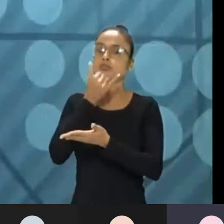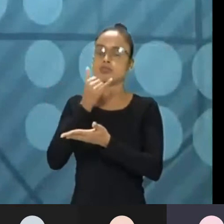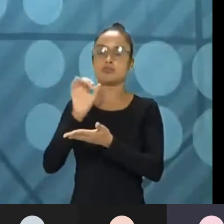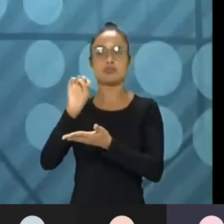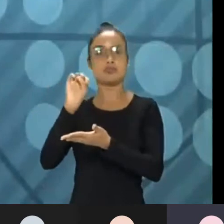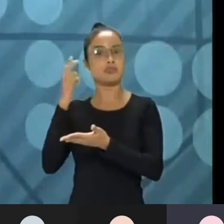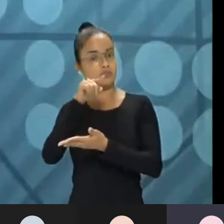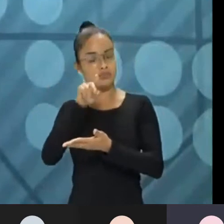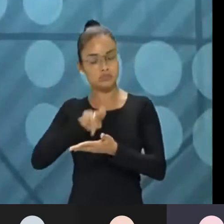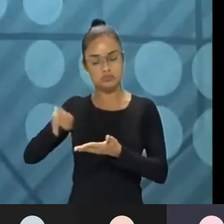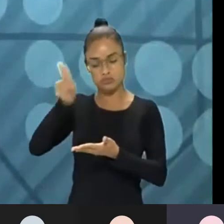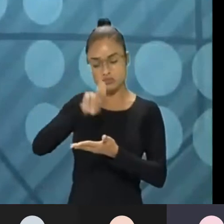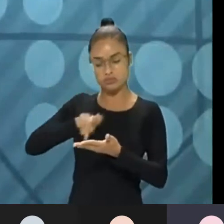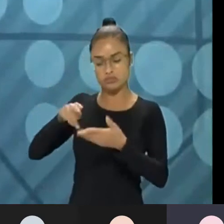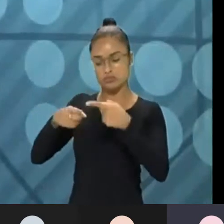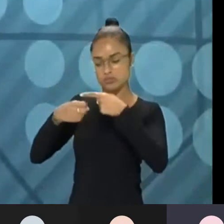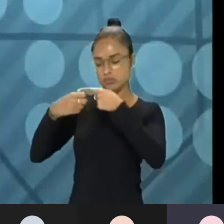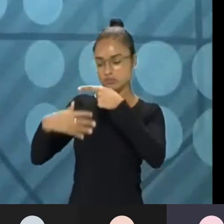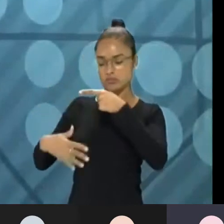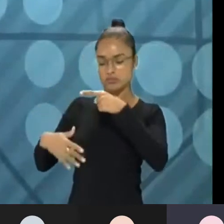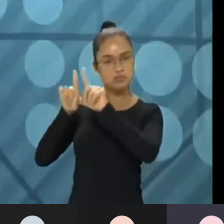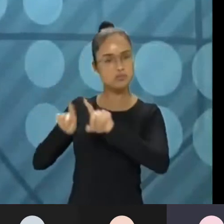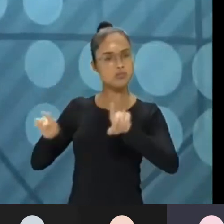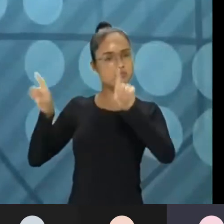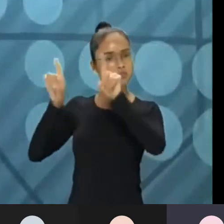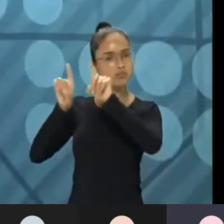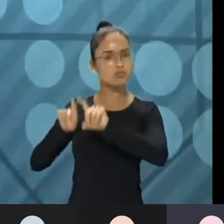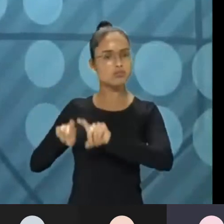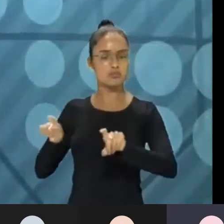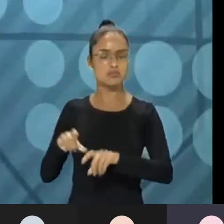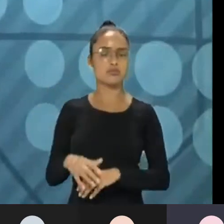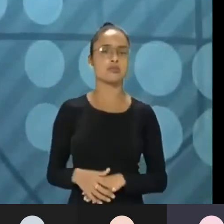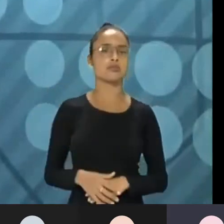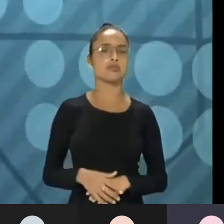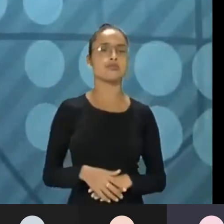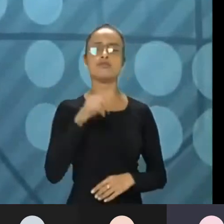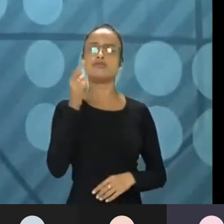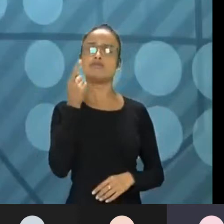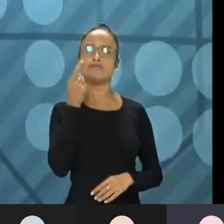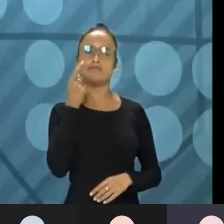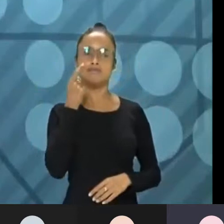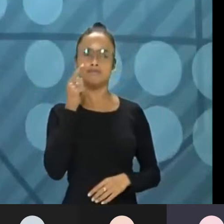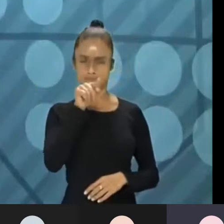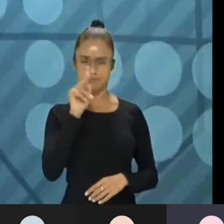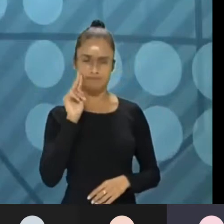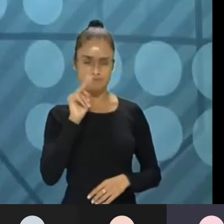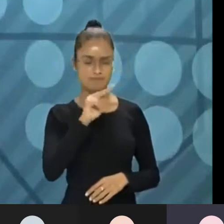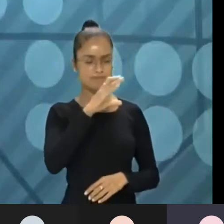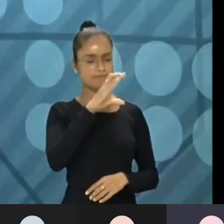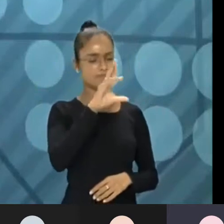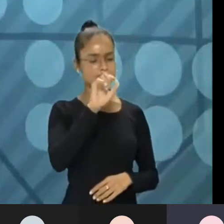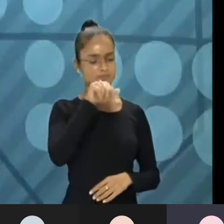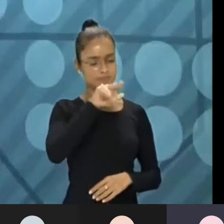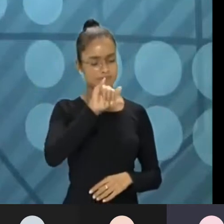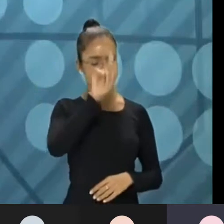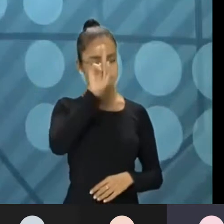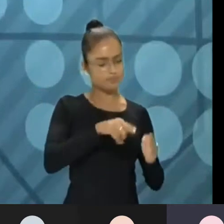noção de como desenhar e fazer isso, utilizando as medidas reais do objeto de comprimento, largura e